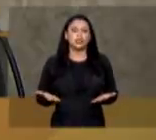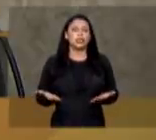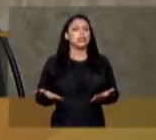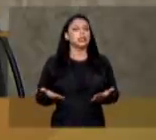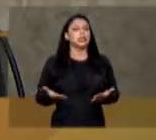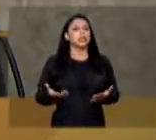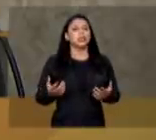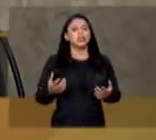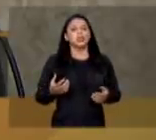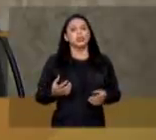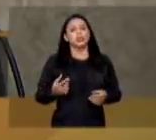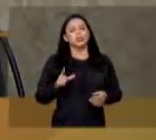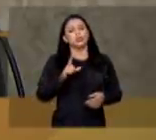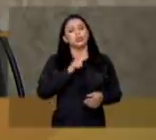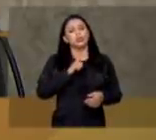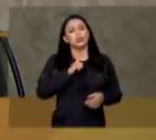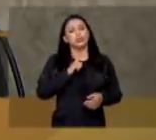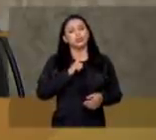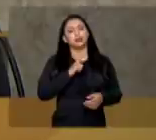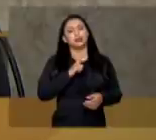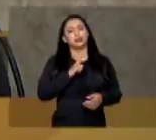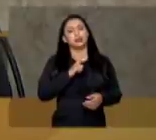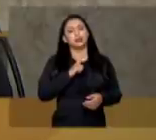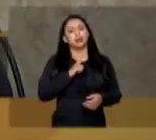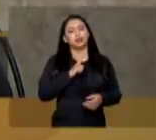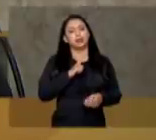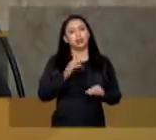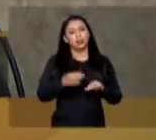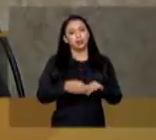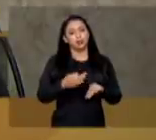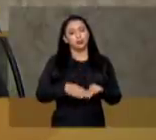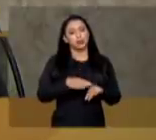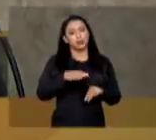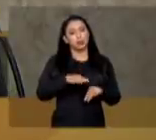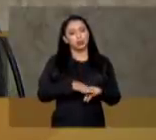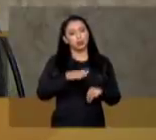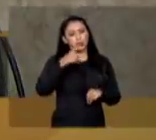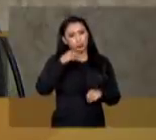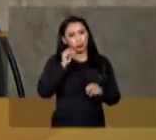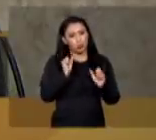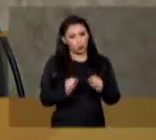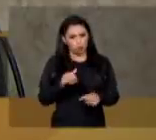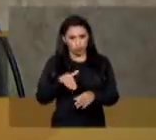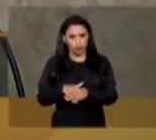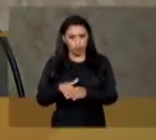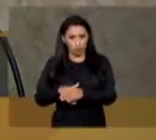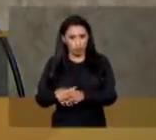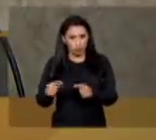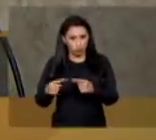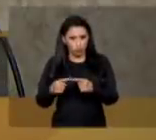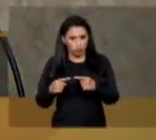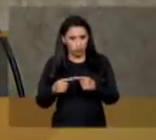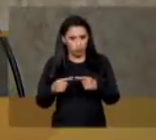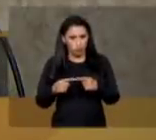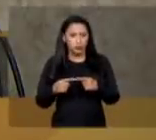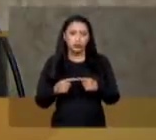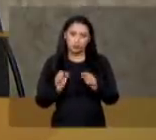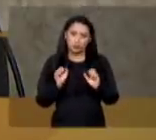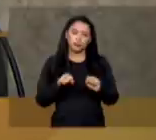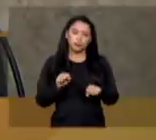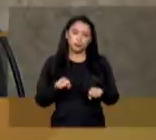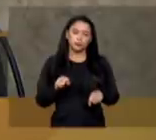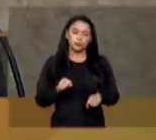objeção ao ministro Gilmar Mendes antecipar o voto? Não havendo, ministro Gilmar Mendes, Vossa Excelência tem a